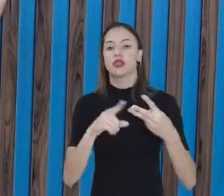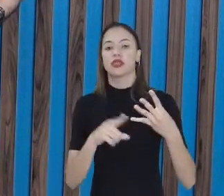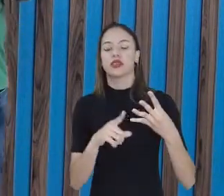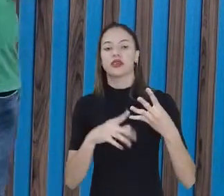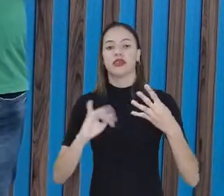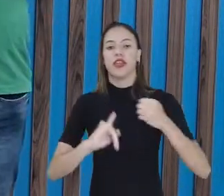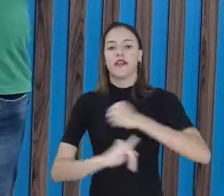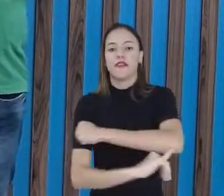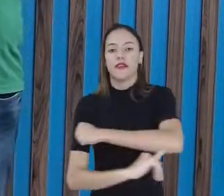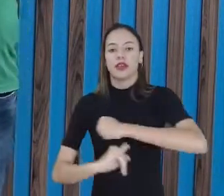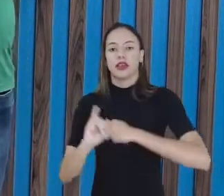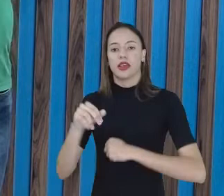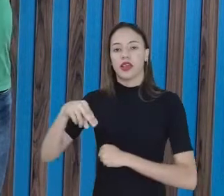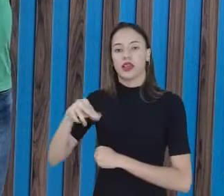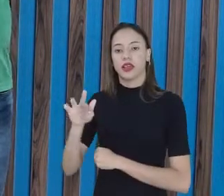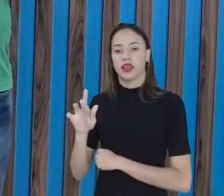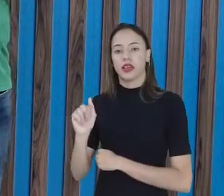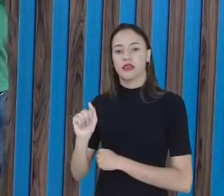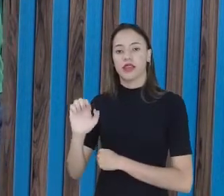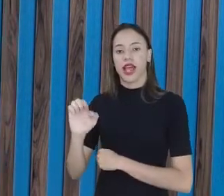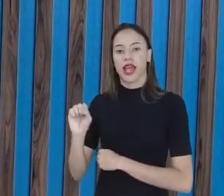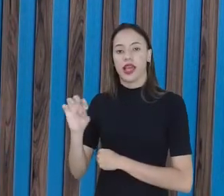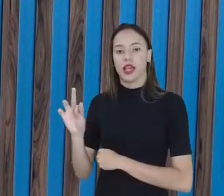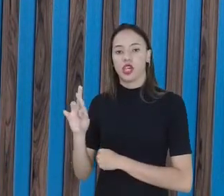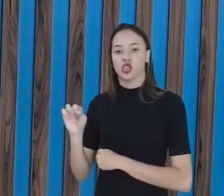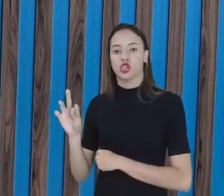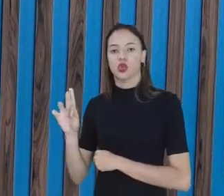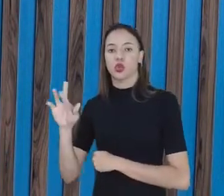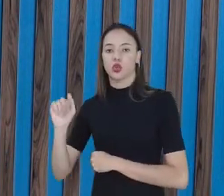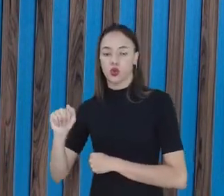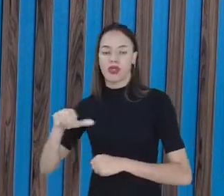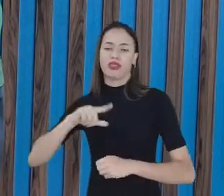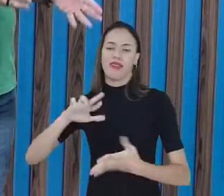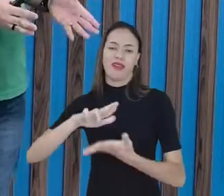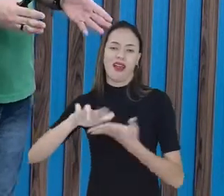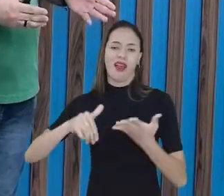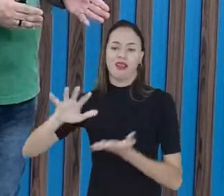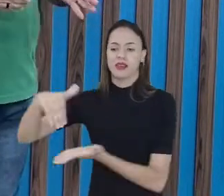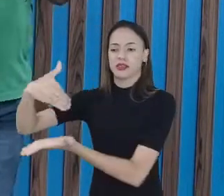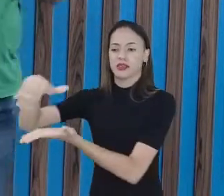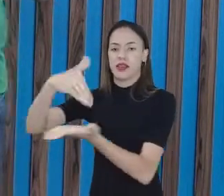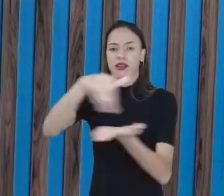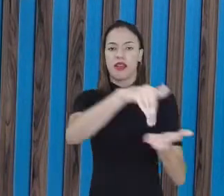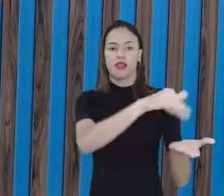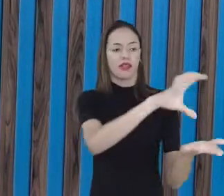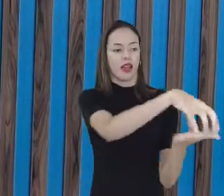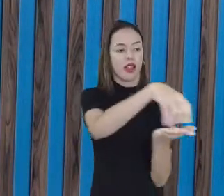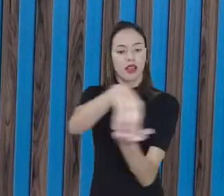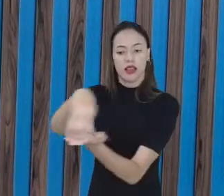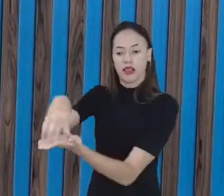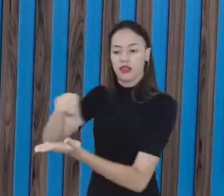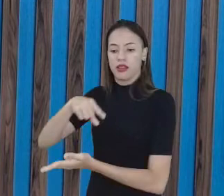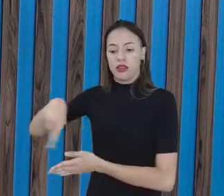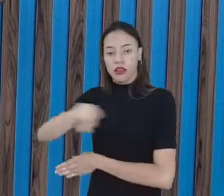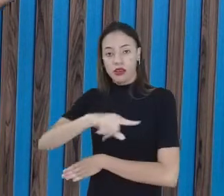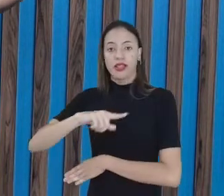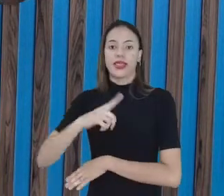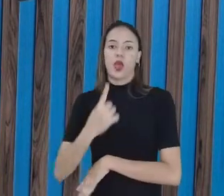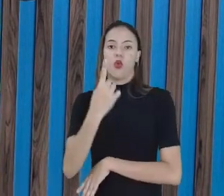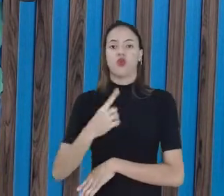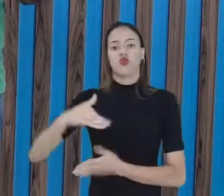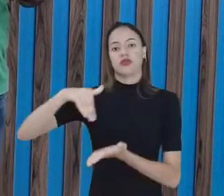Infraestrutura, certo? Então a gente tem as várias secretarias, onde cada secretaria dessa é ocupada por um